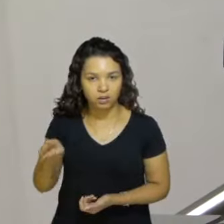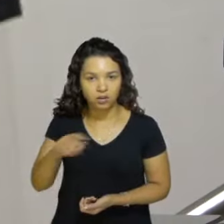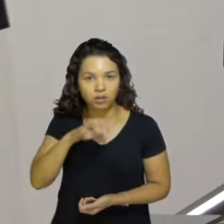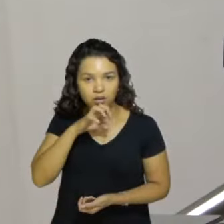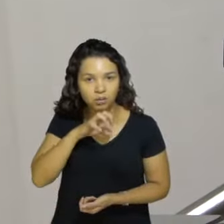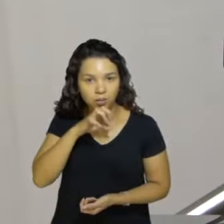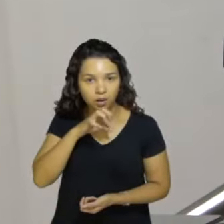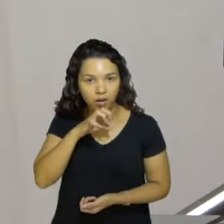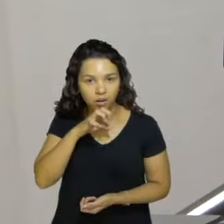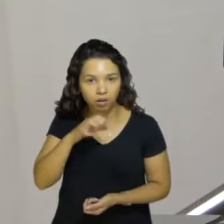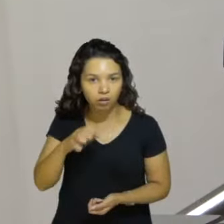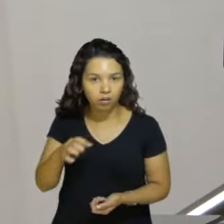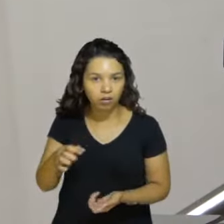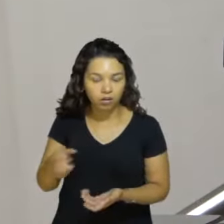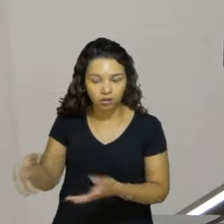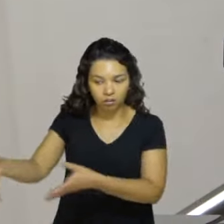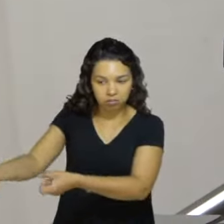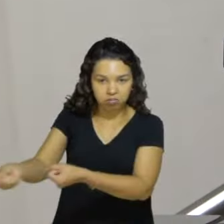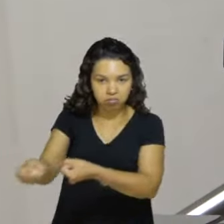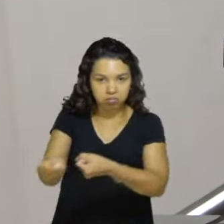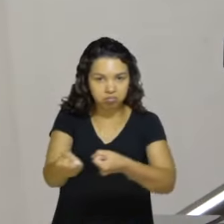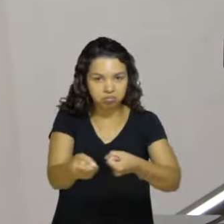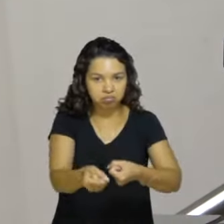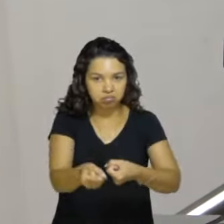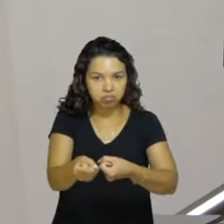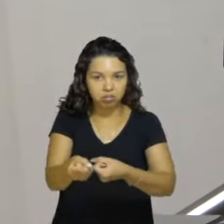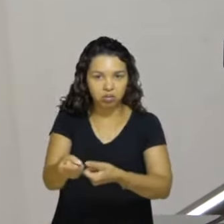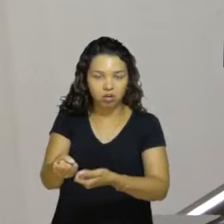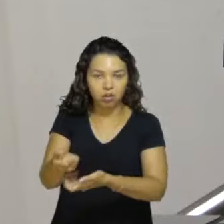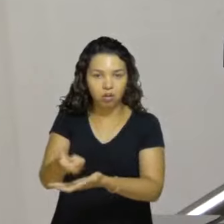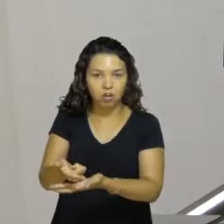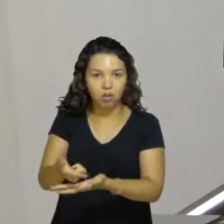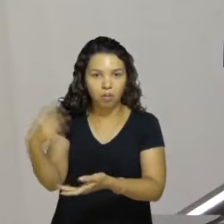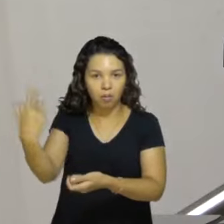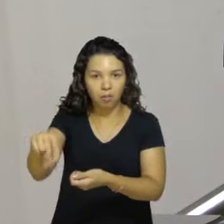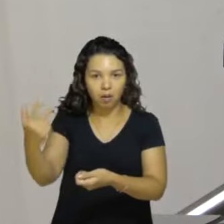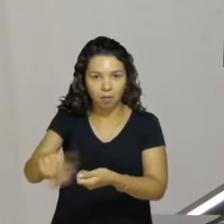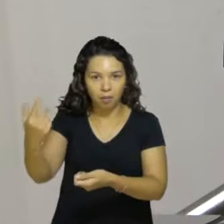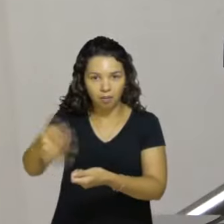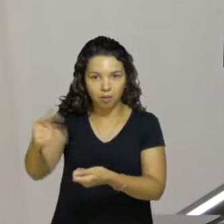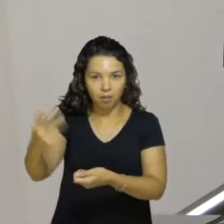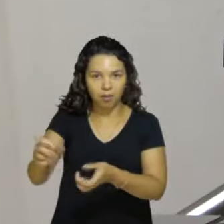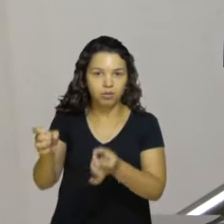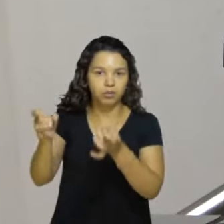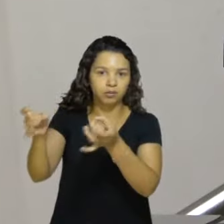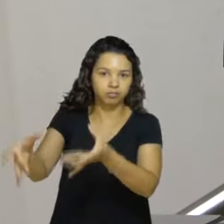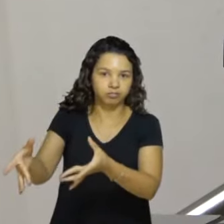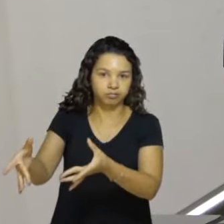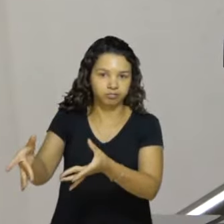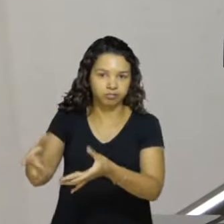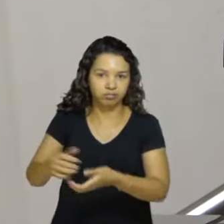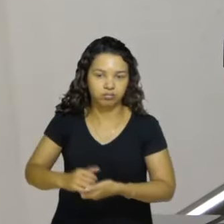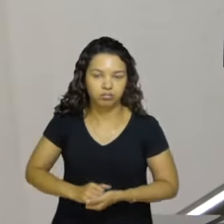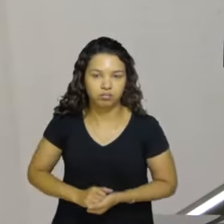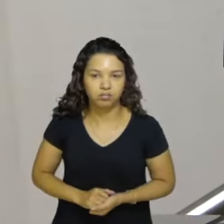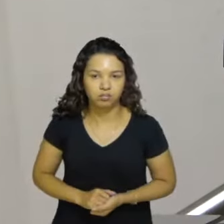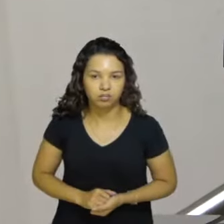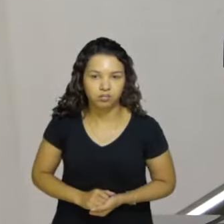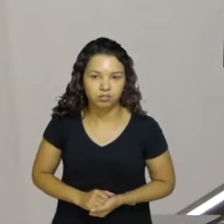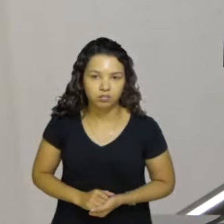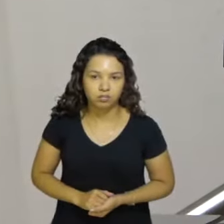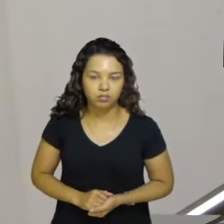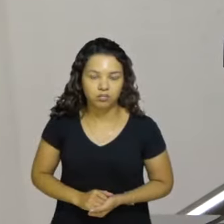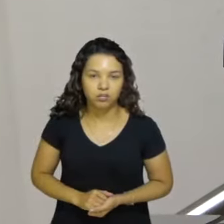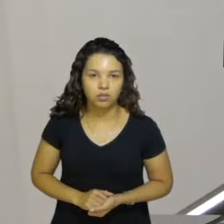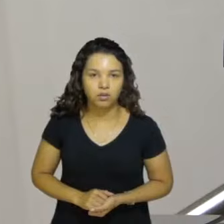está ali. Eles pegam o animal, compram o animal, largam ele, dão um pau danado no animal. Mas o que me vem à tribuna, presidente, é que